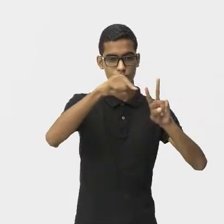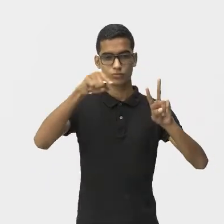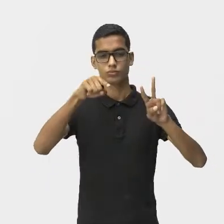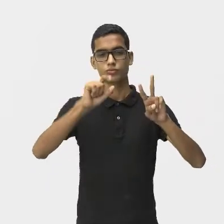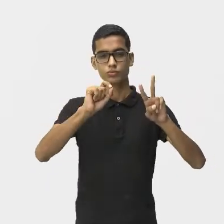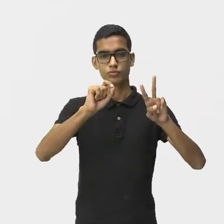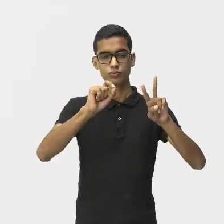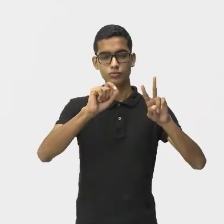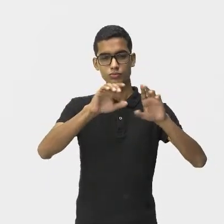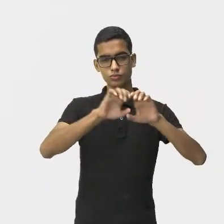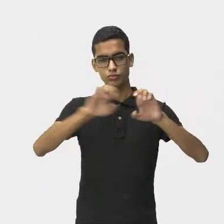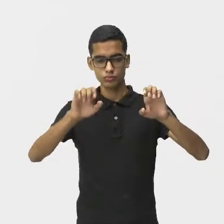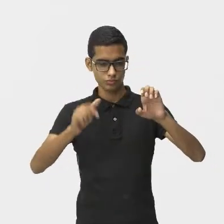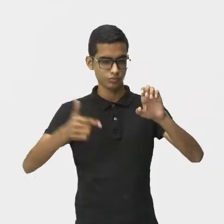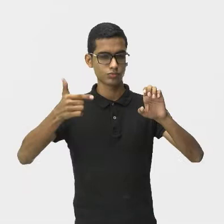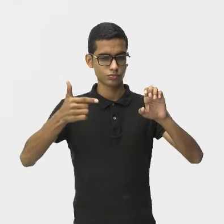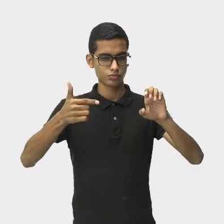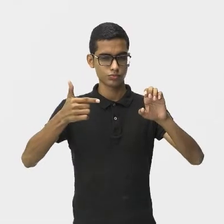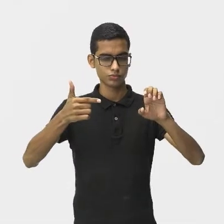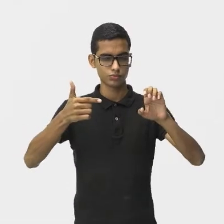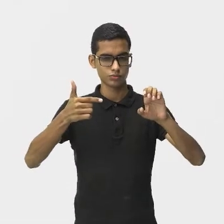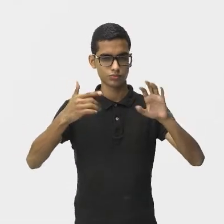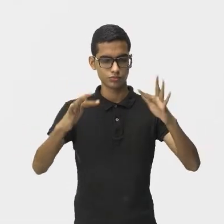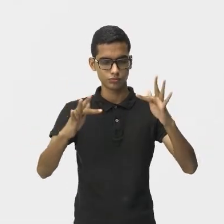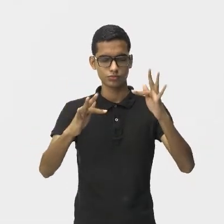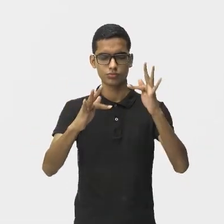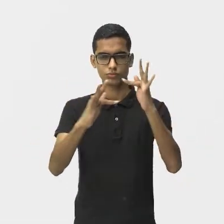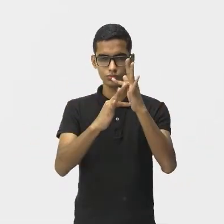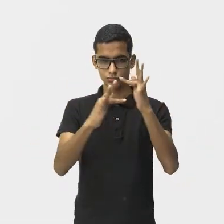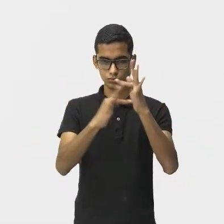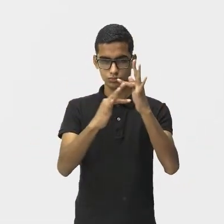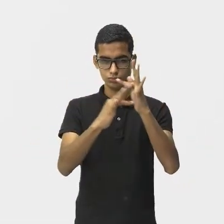grau, tá bom? Função do segundo grau.